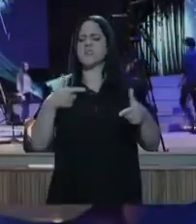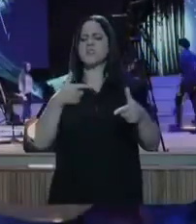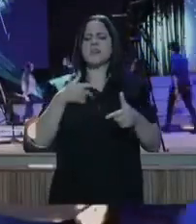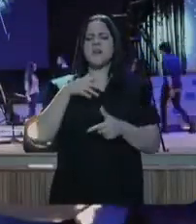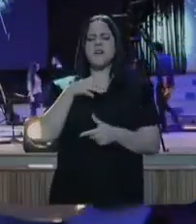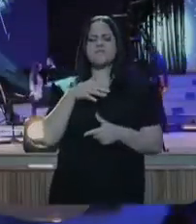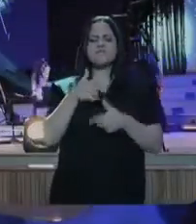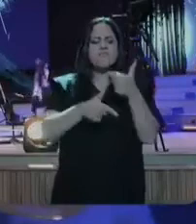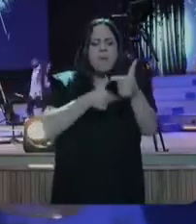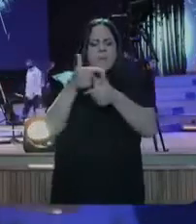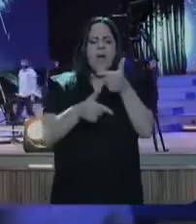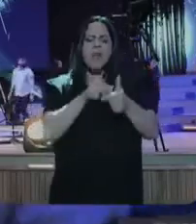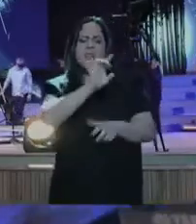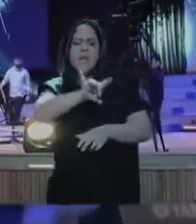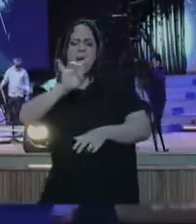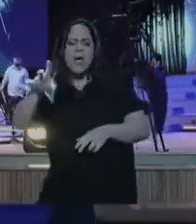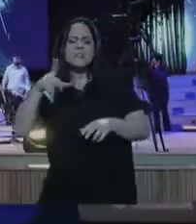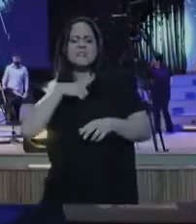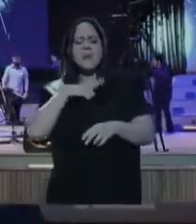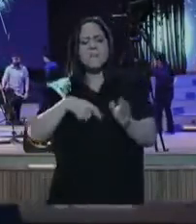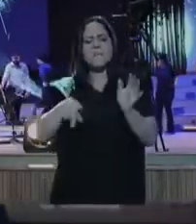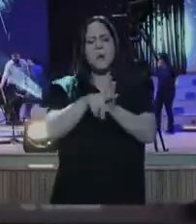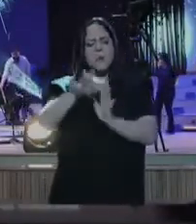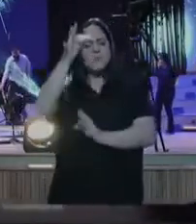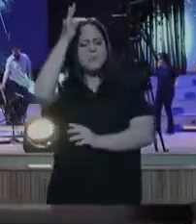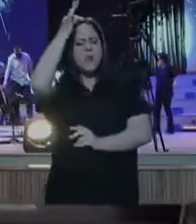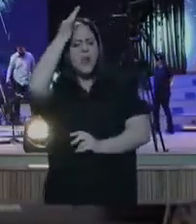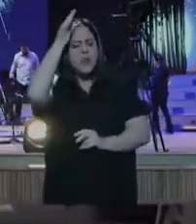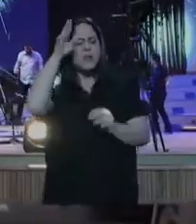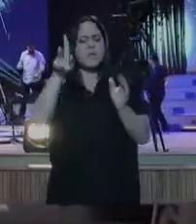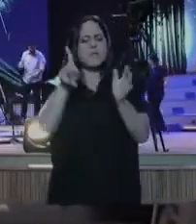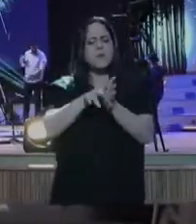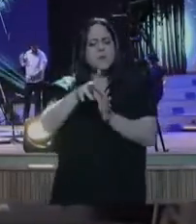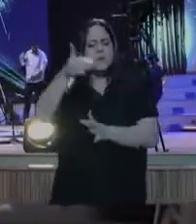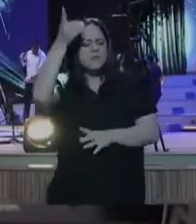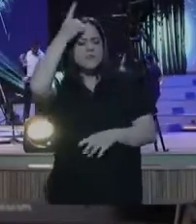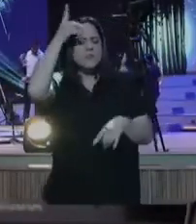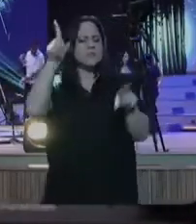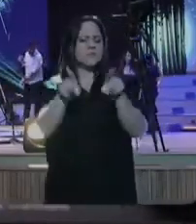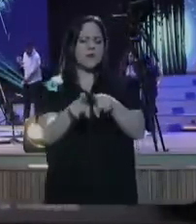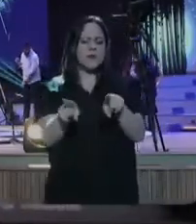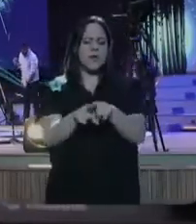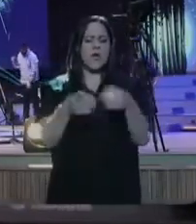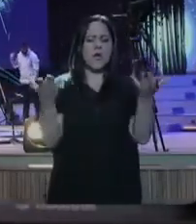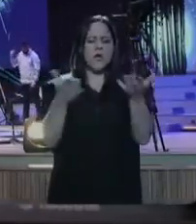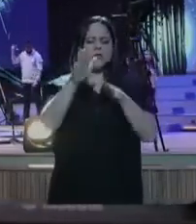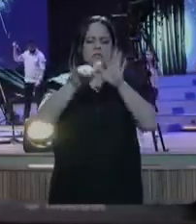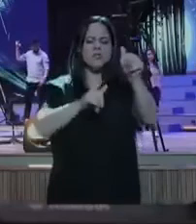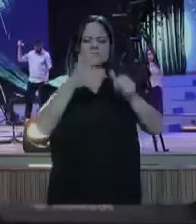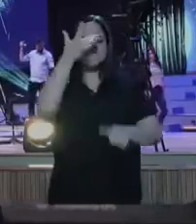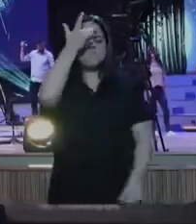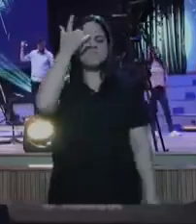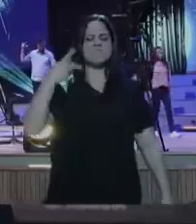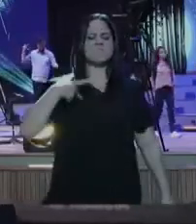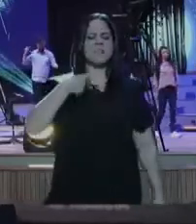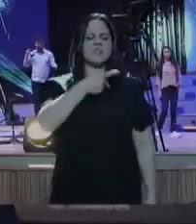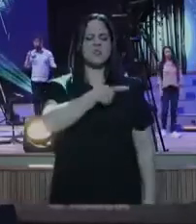cada uma 100 80 da sua habilidade nessa noite país chama existência aqui nesse lugar pastores